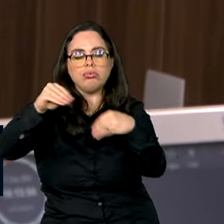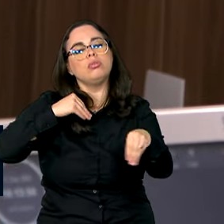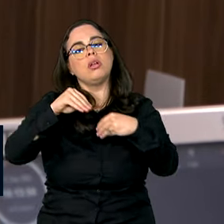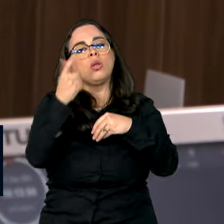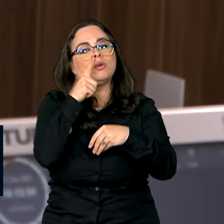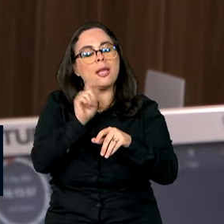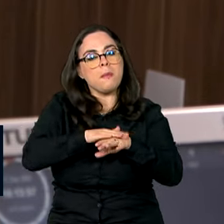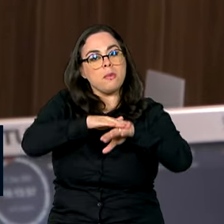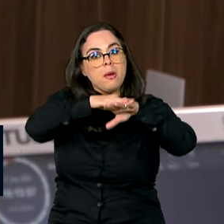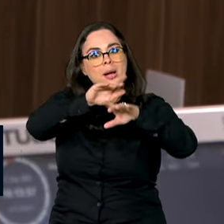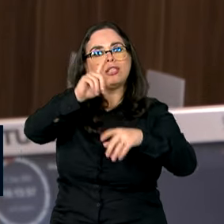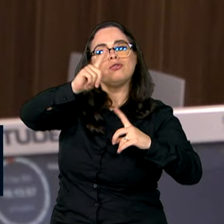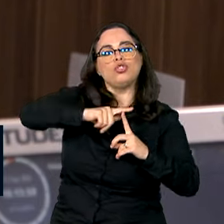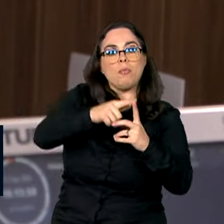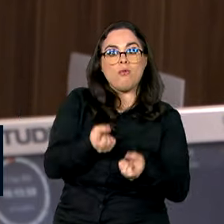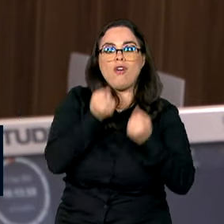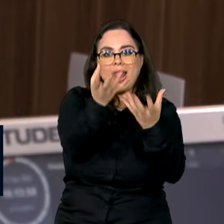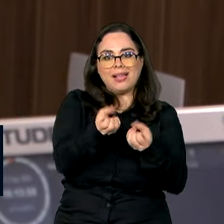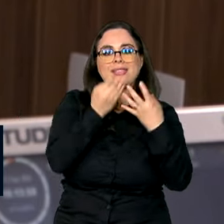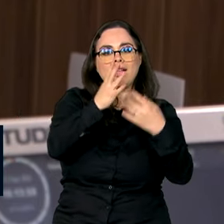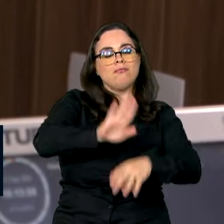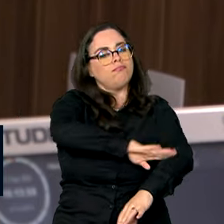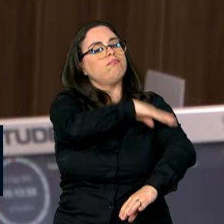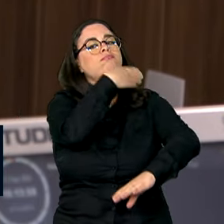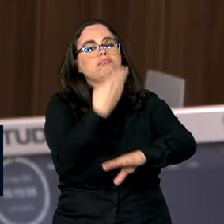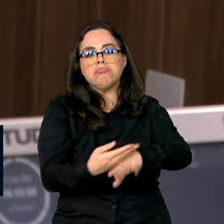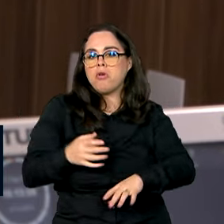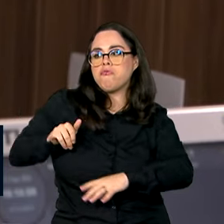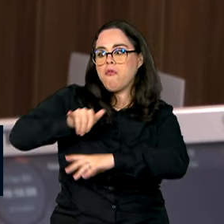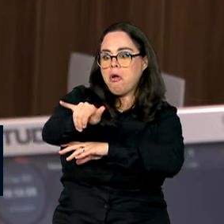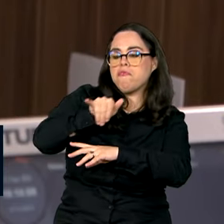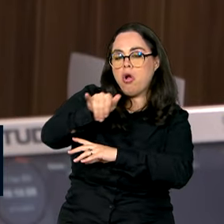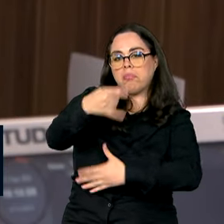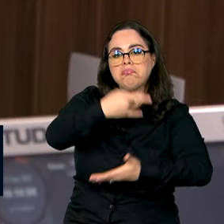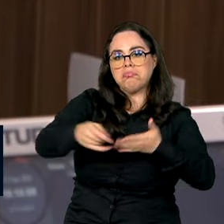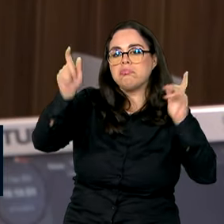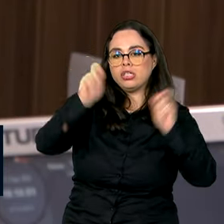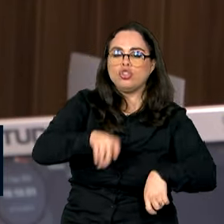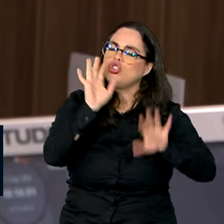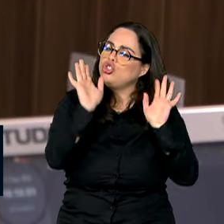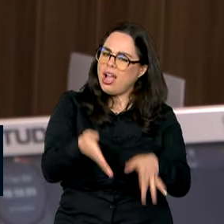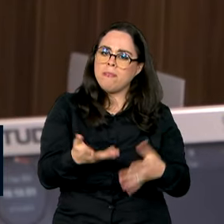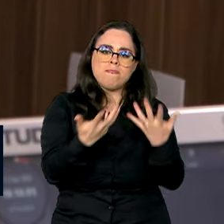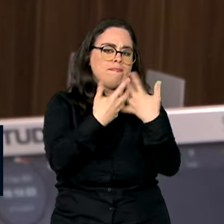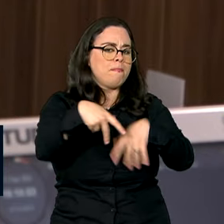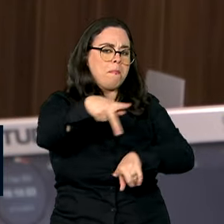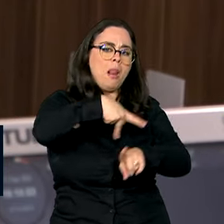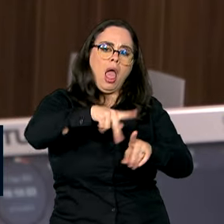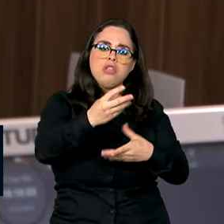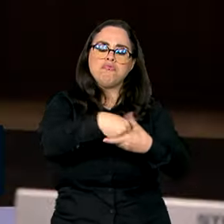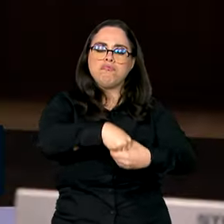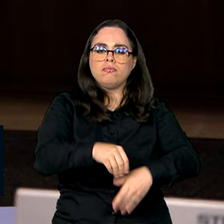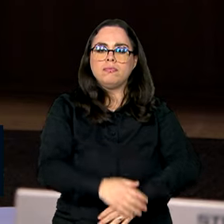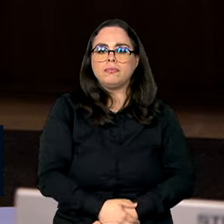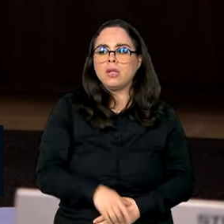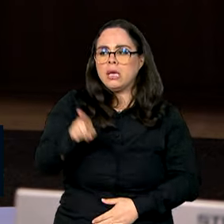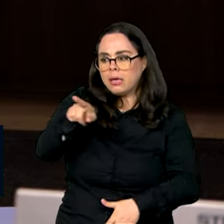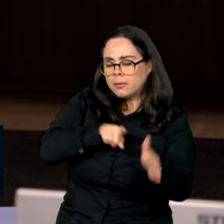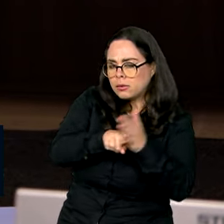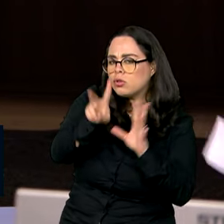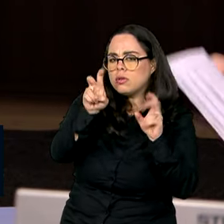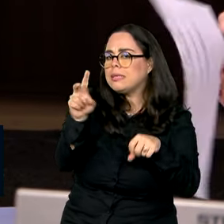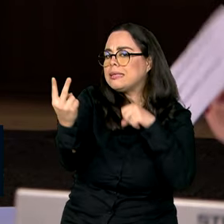noite. Então, vamos ter voos o dia inteiro. Isso tudo já está no planejamento, já tem um plano operacional para isso. Em relação à